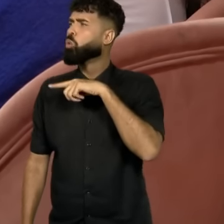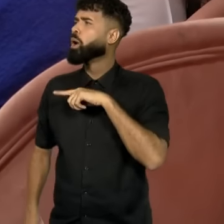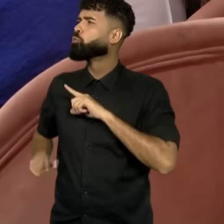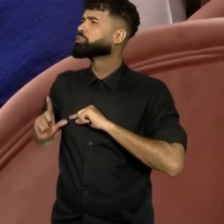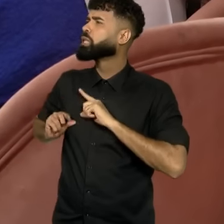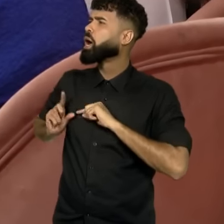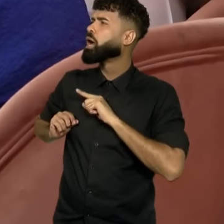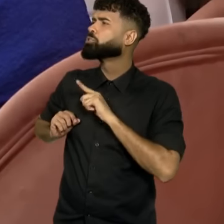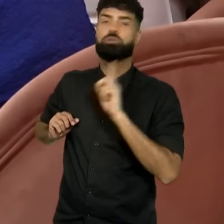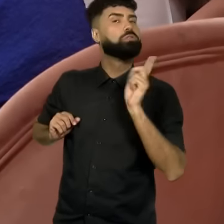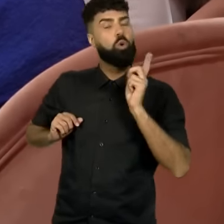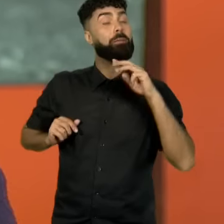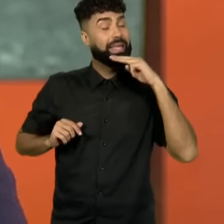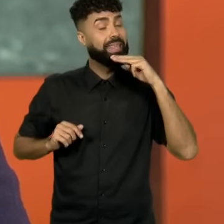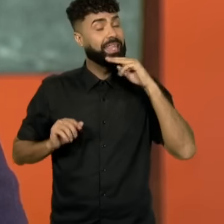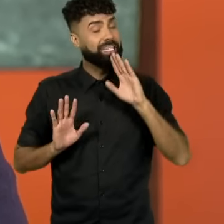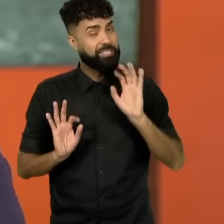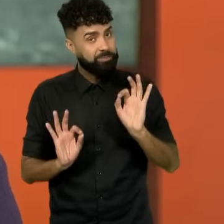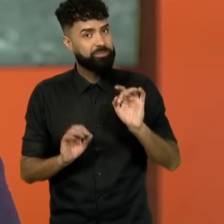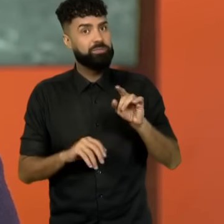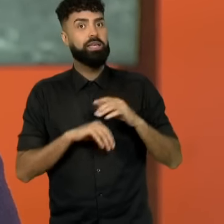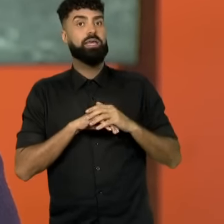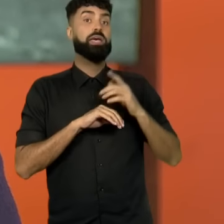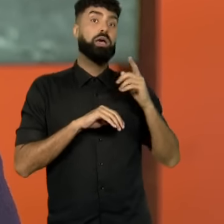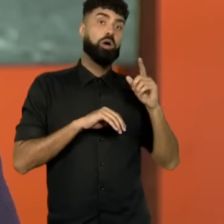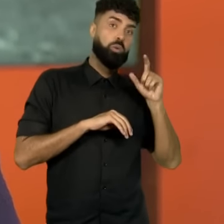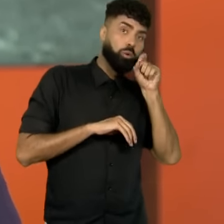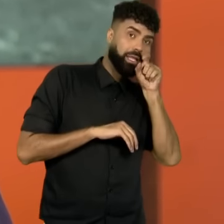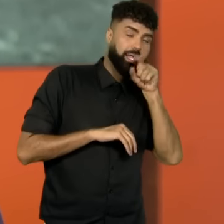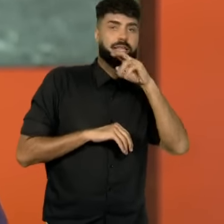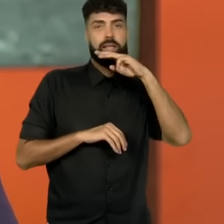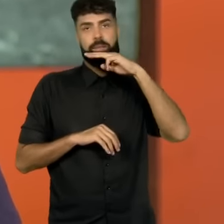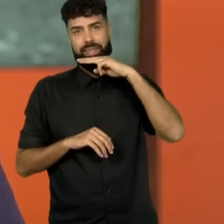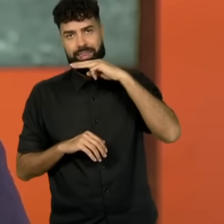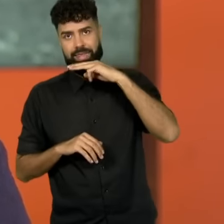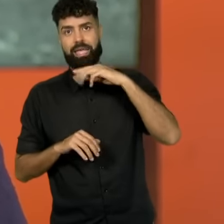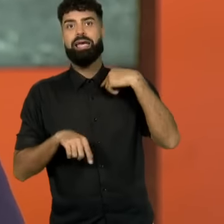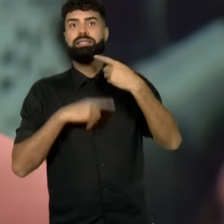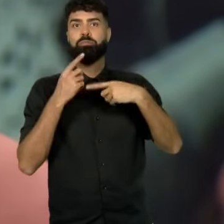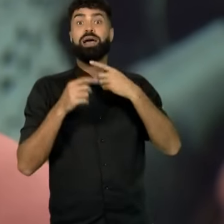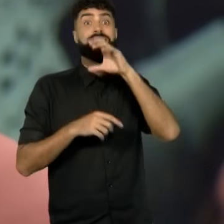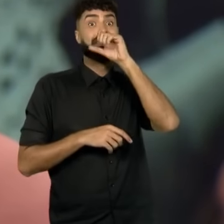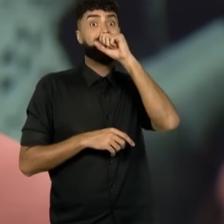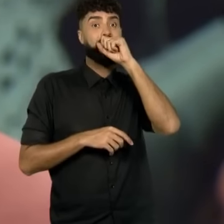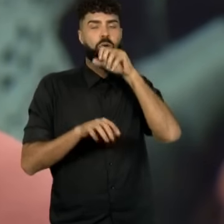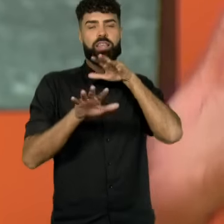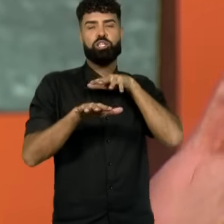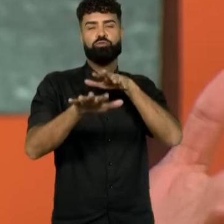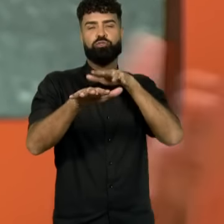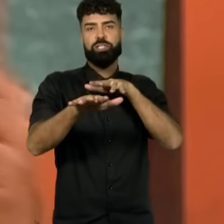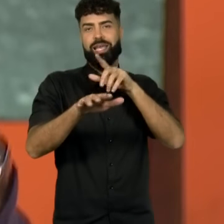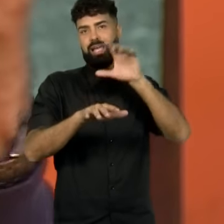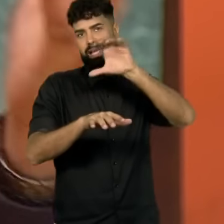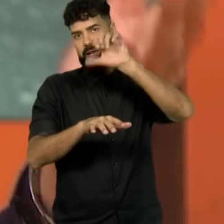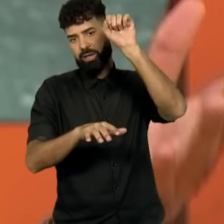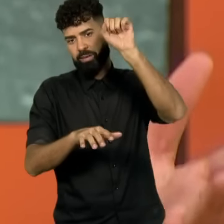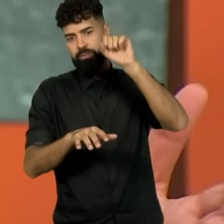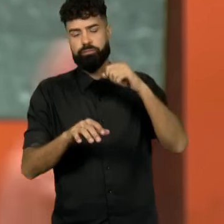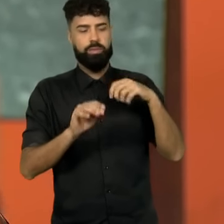e Mangueira. E aí, quando foi para o desfile das campeãs, que aí,